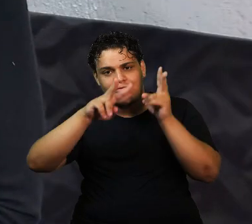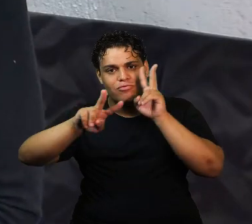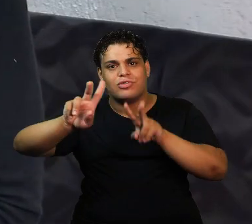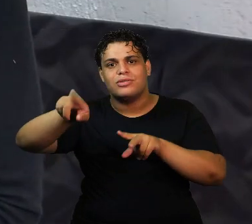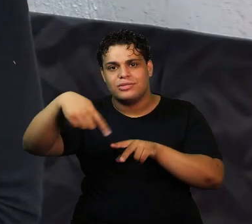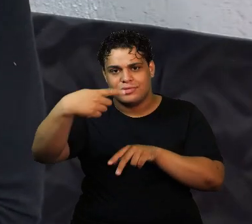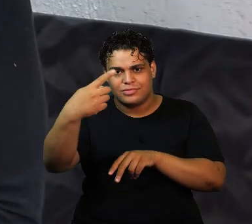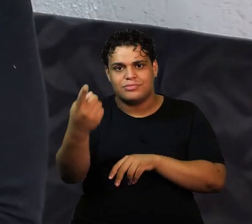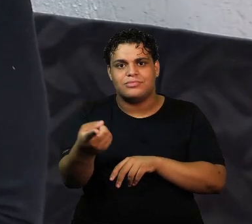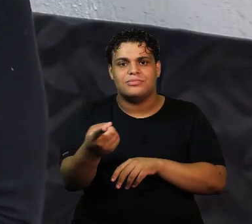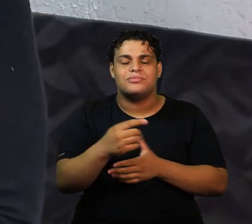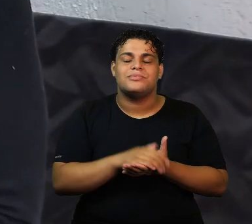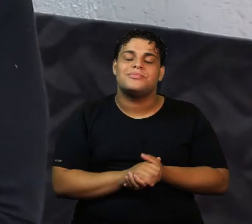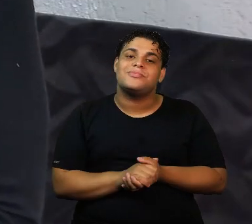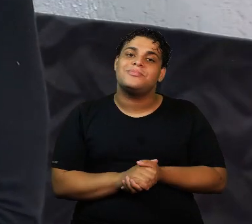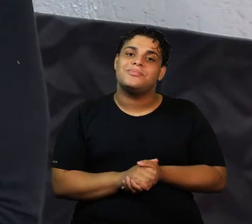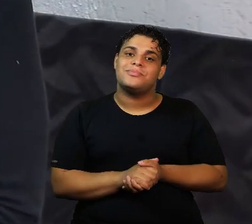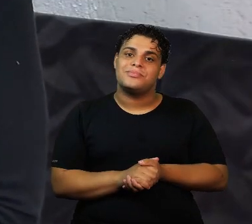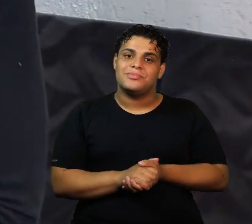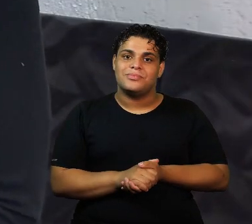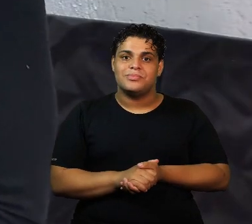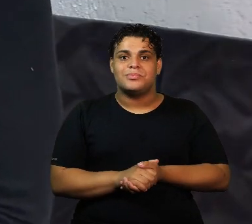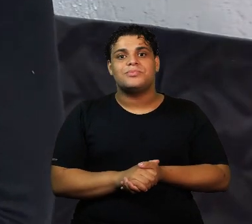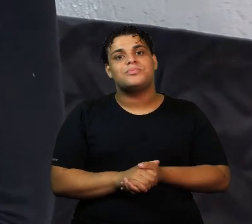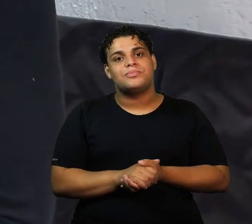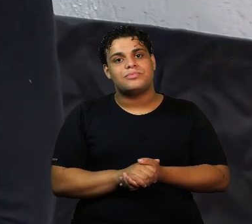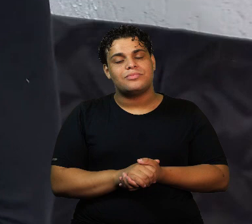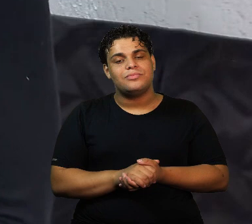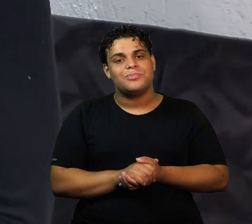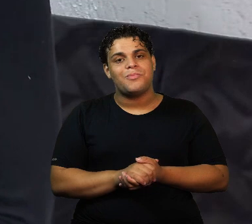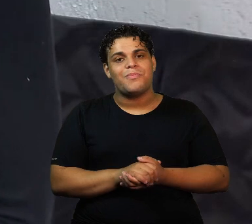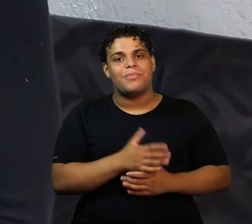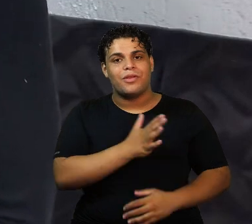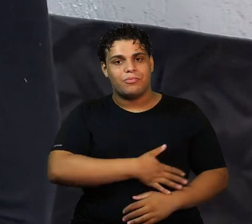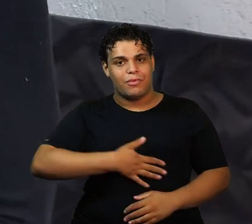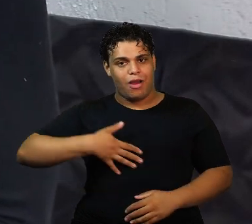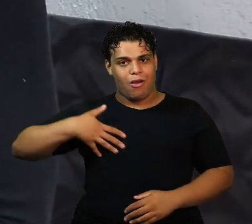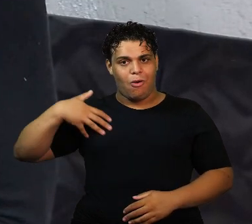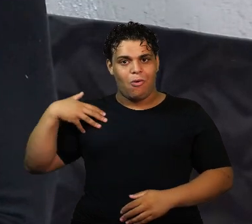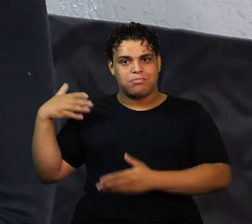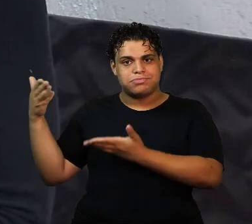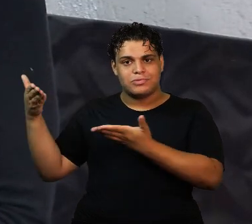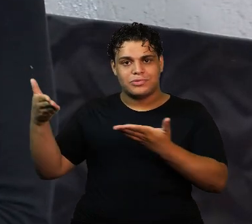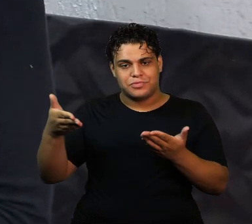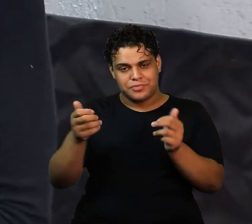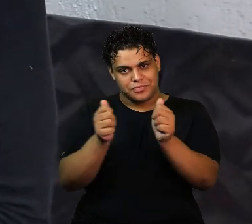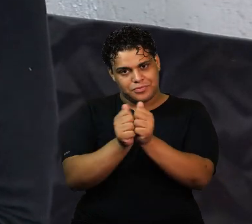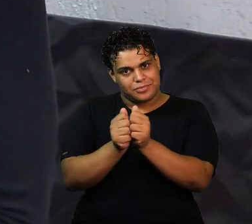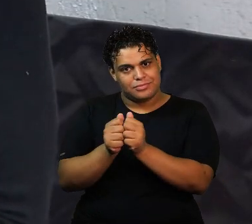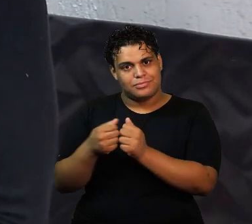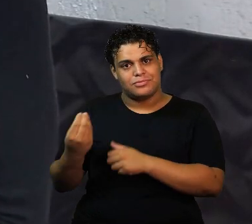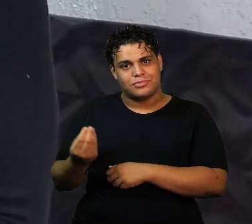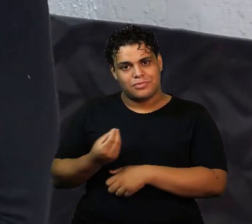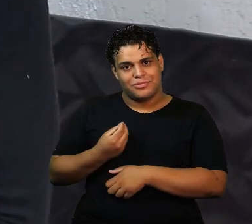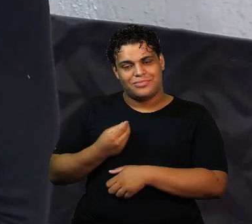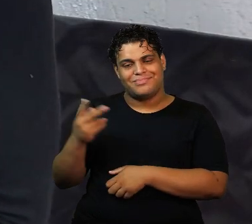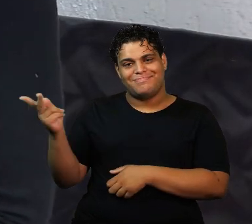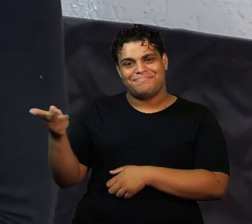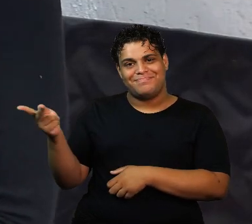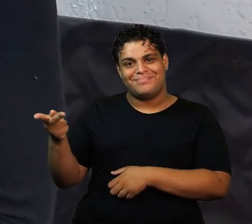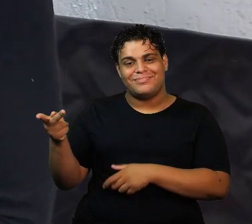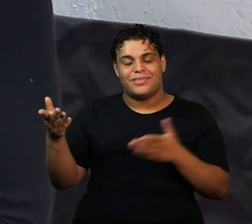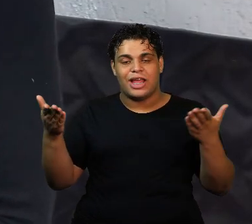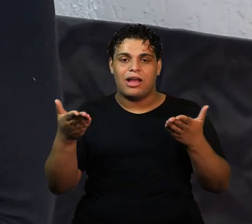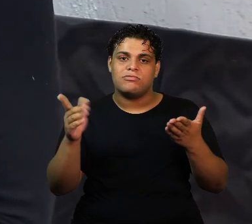gente está ao vivo, mas fica gravado. E é uma honra estar aqui com você, com o Rafael, com o Rafael. Hoje